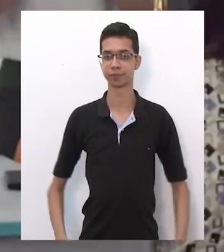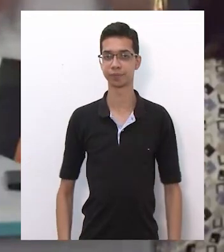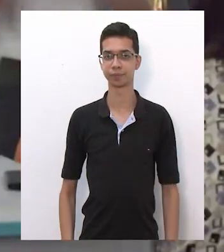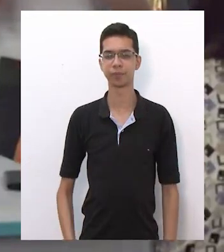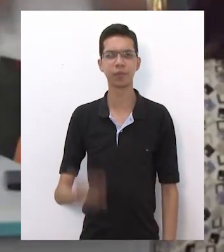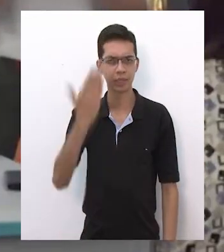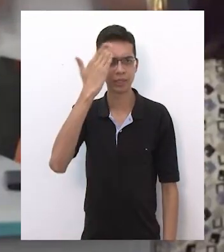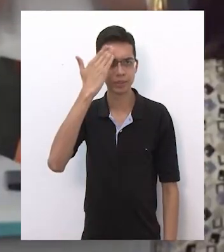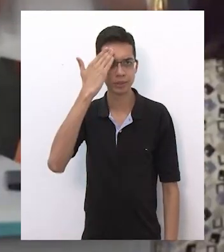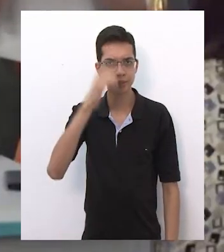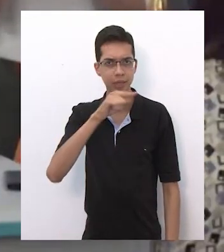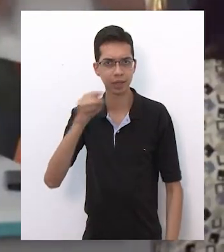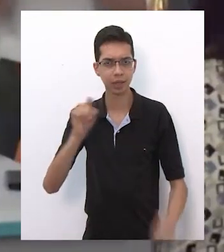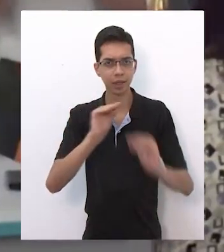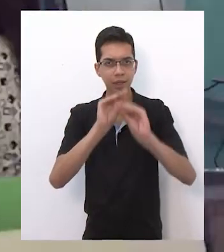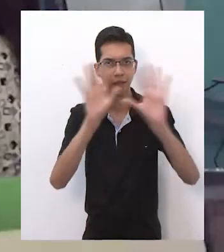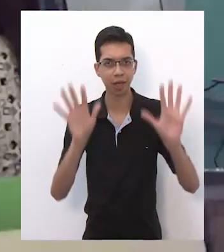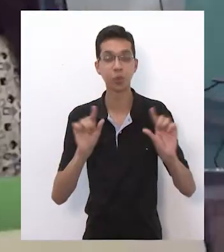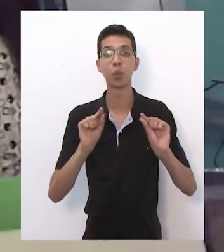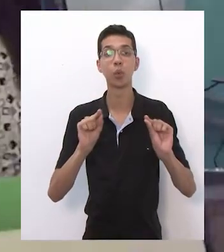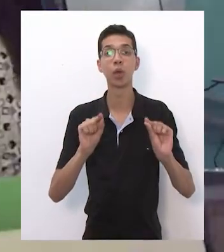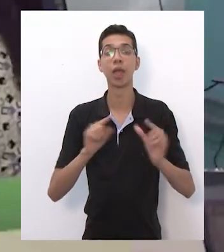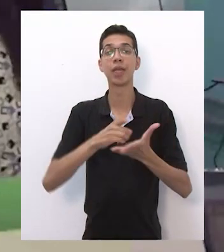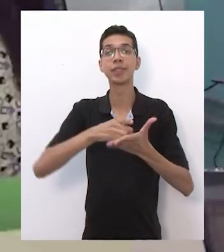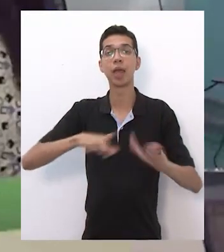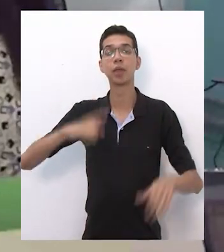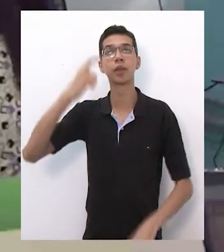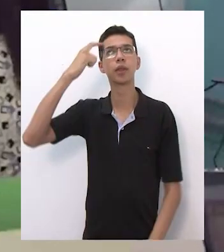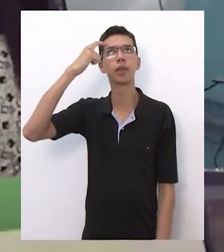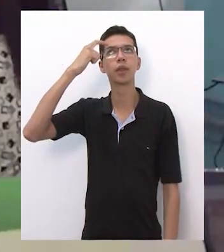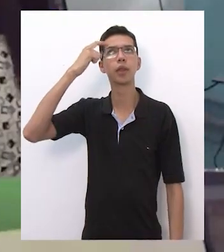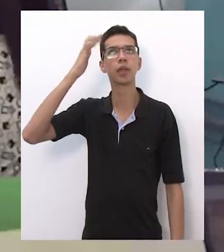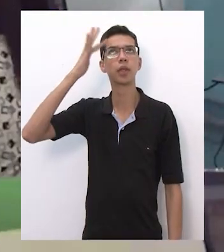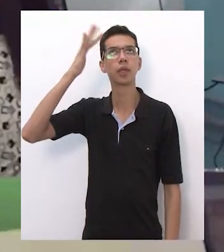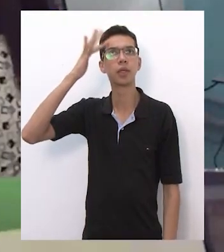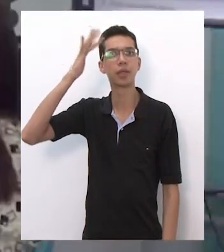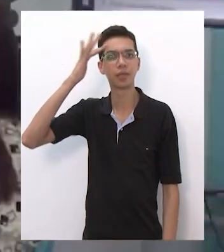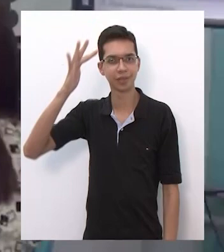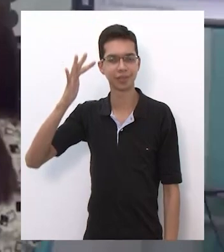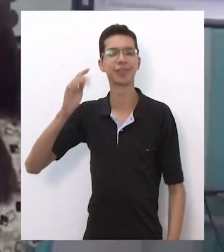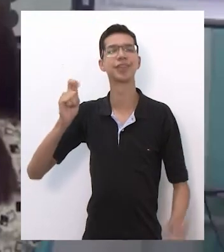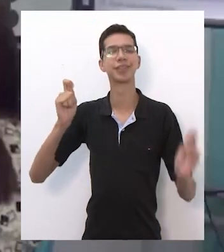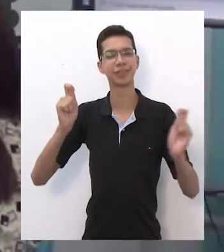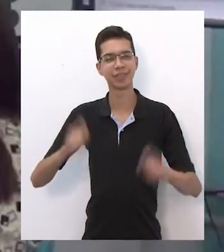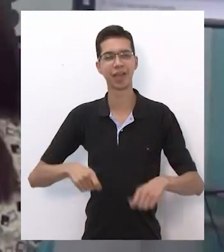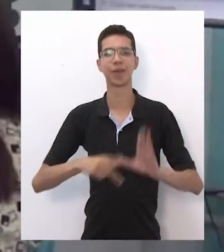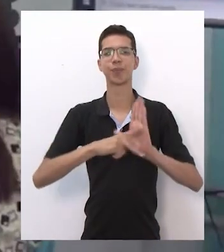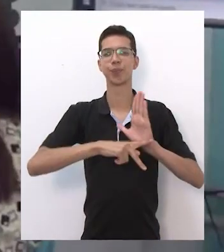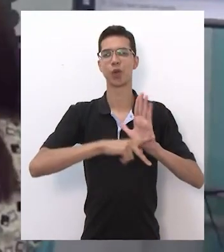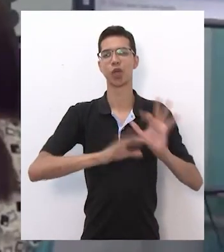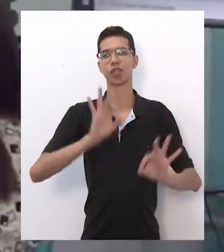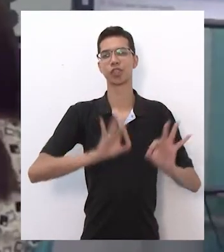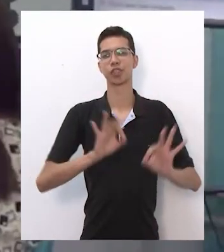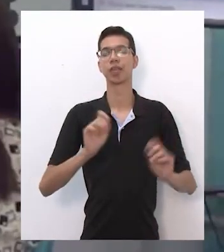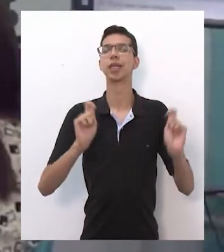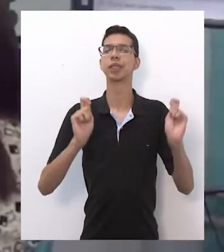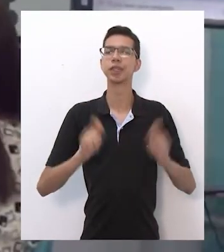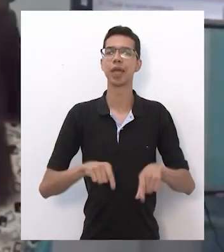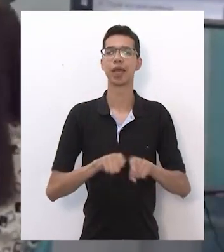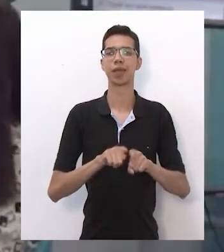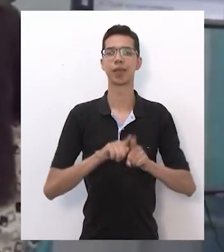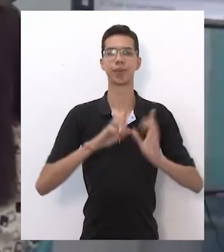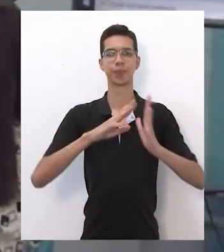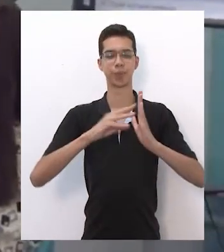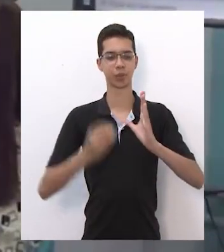é a metodologia do Design Thinking? A partir daqui a gente consegue escrever projetos, né? A gente consegue construir protótipos